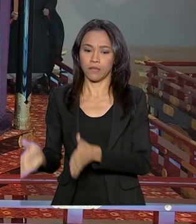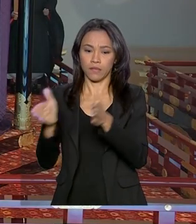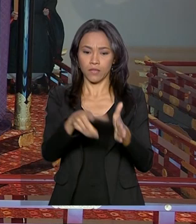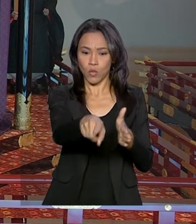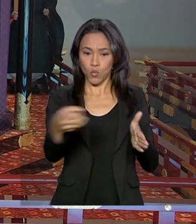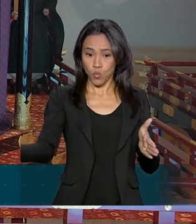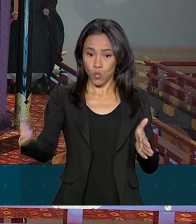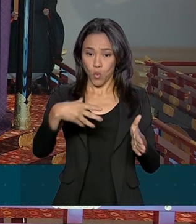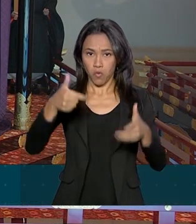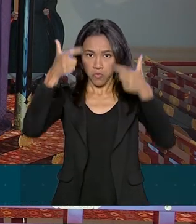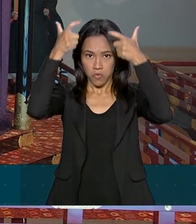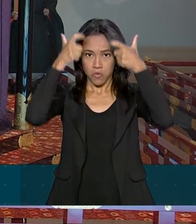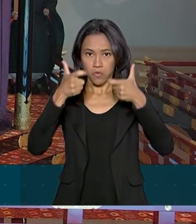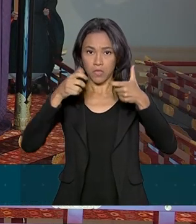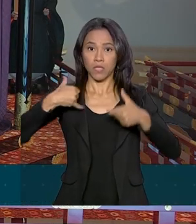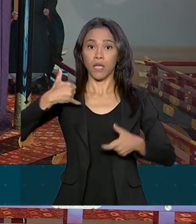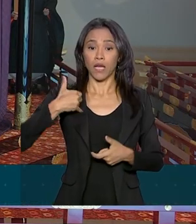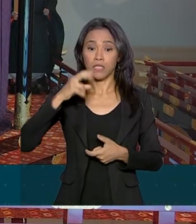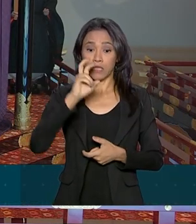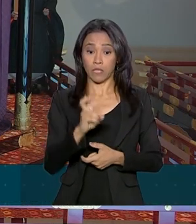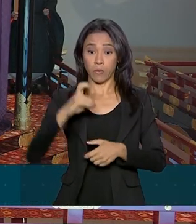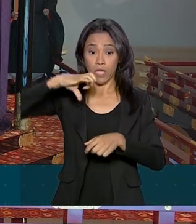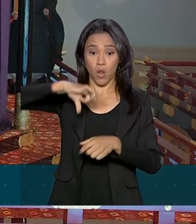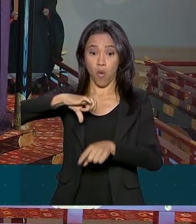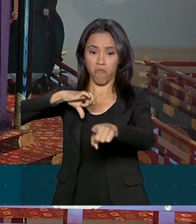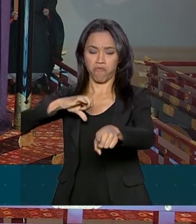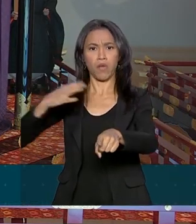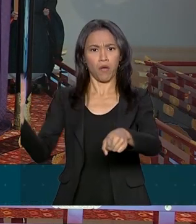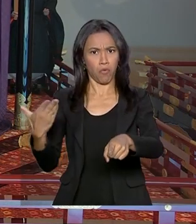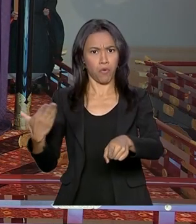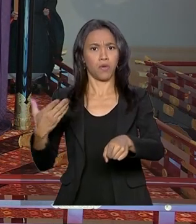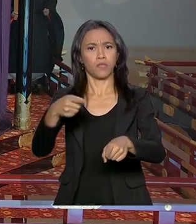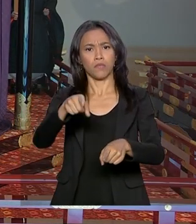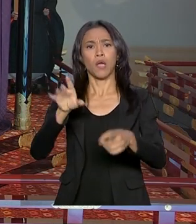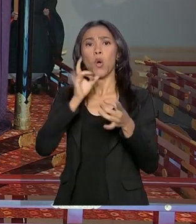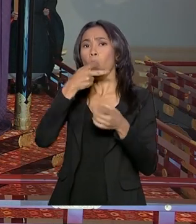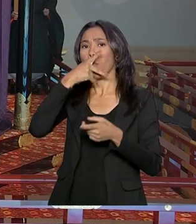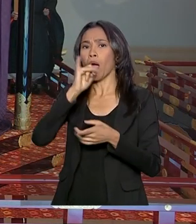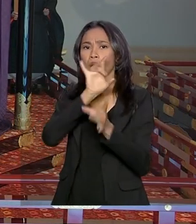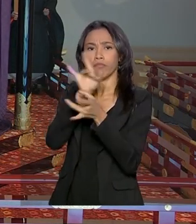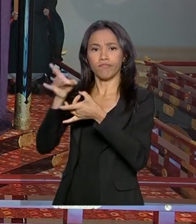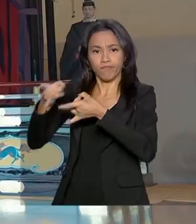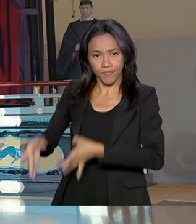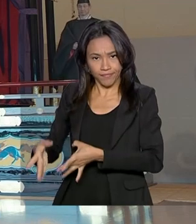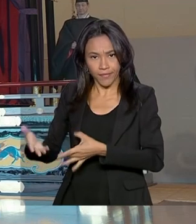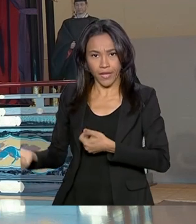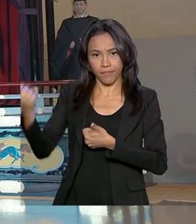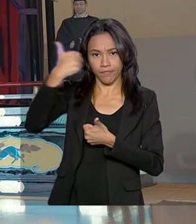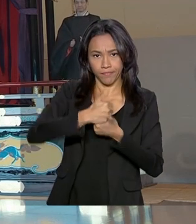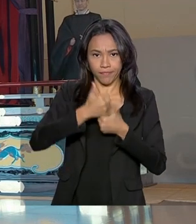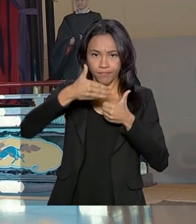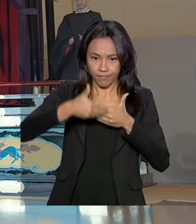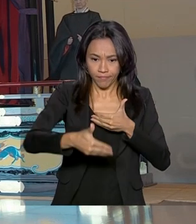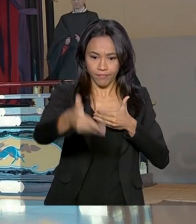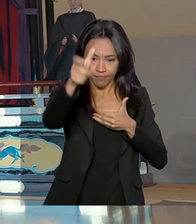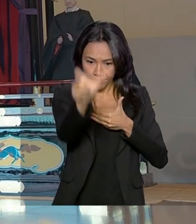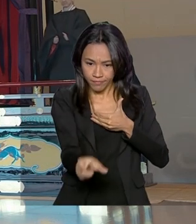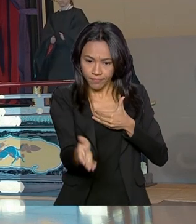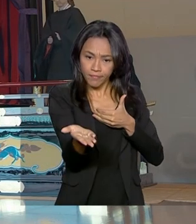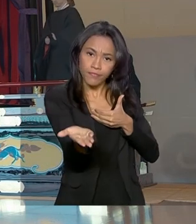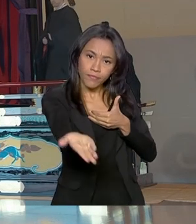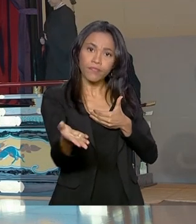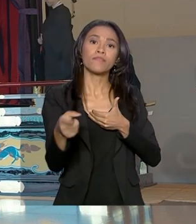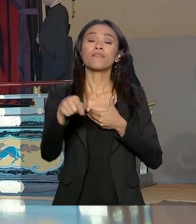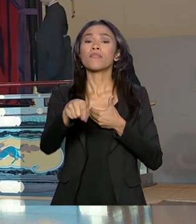novo soberano de 59 anos se tornou imperador do Japão após a abdicação de seu pai, Akihito, algo inédito nesta